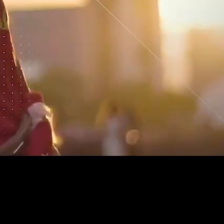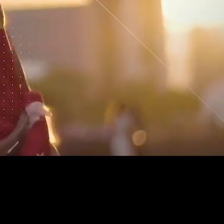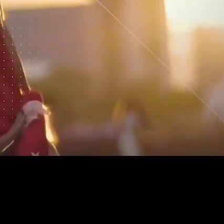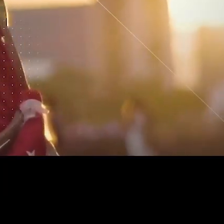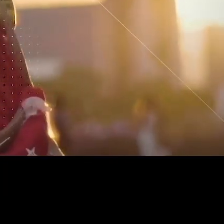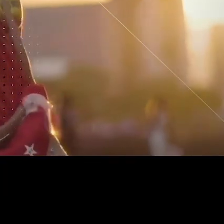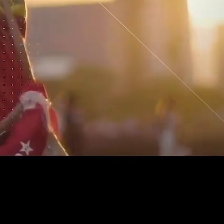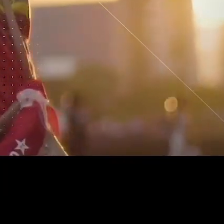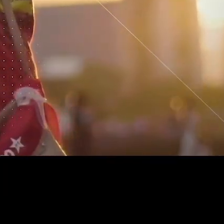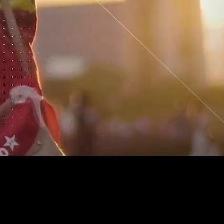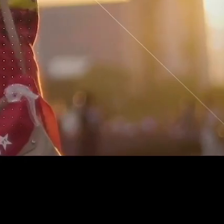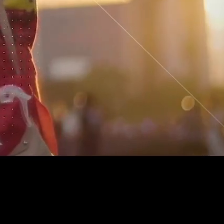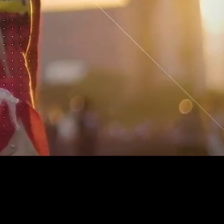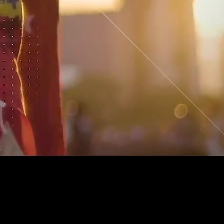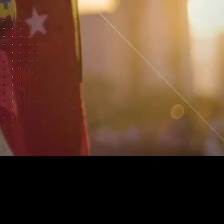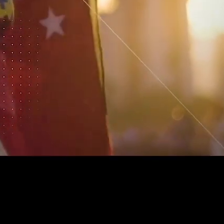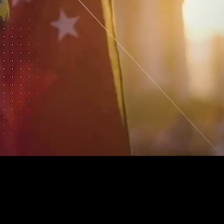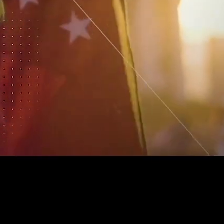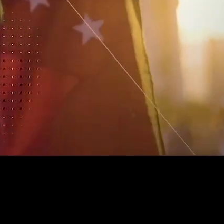das brasileiras.